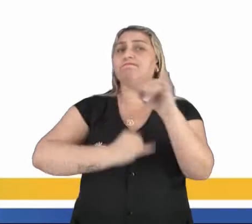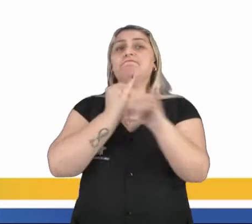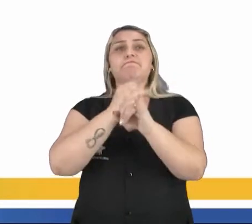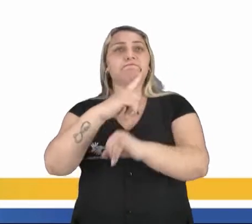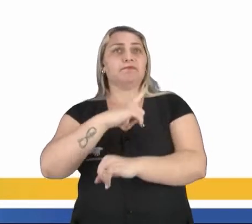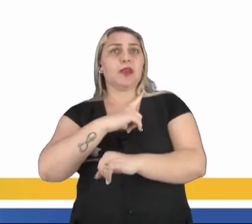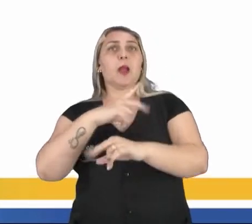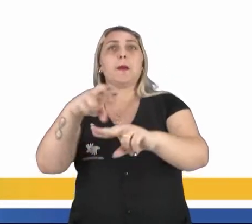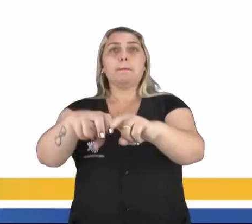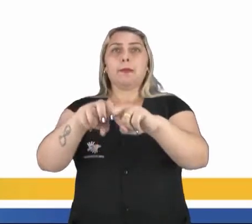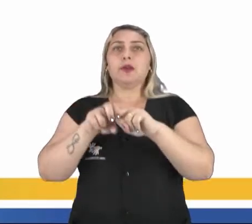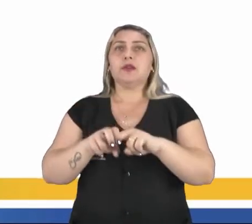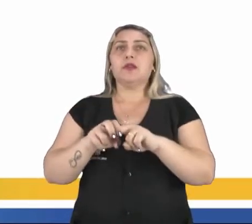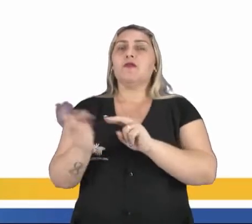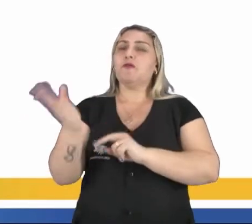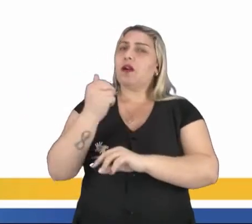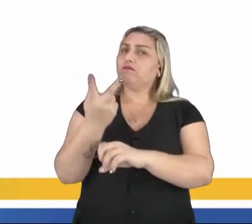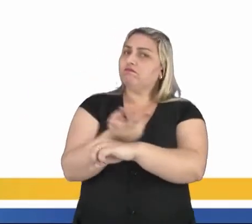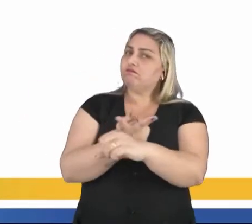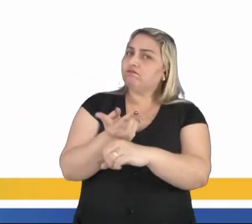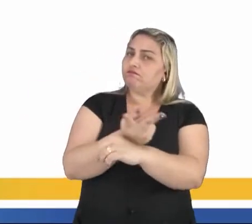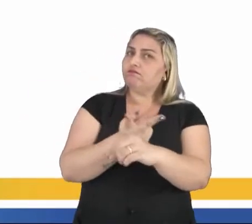internet, portanto, vamos